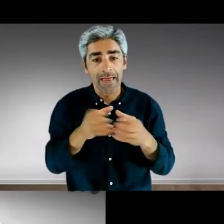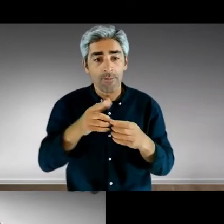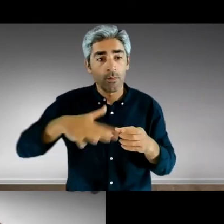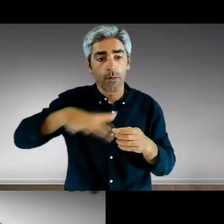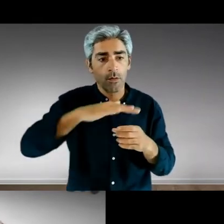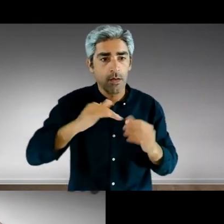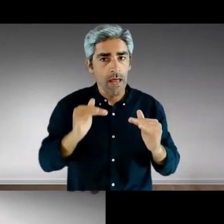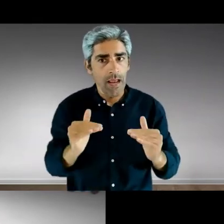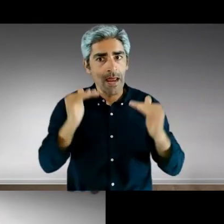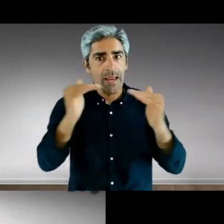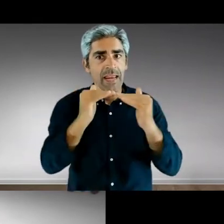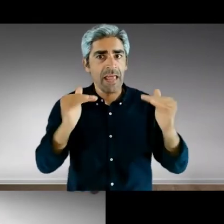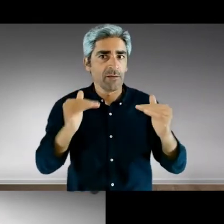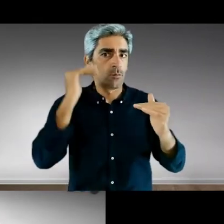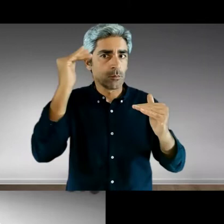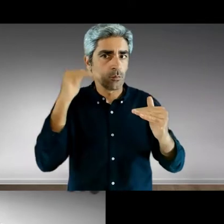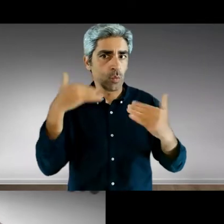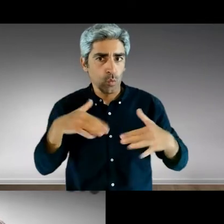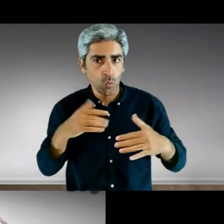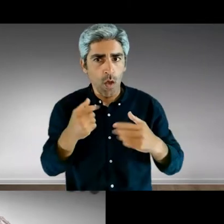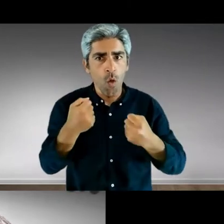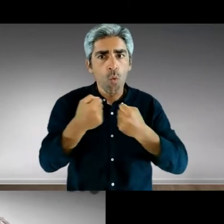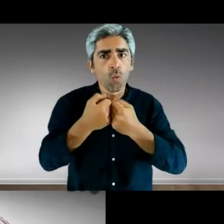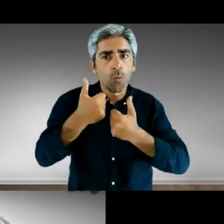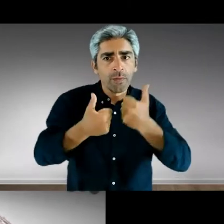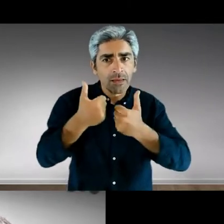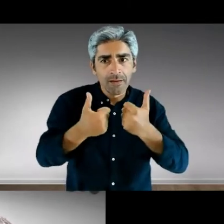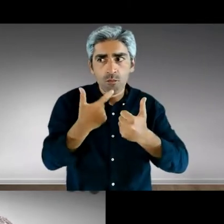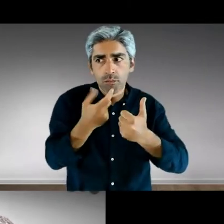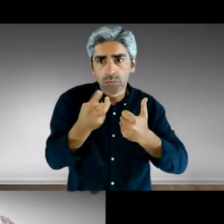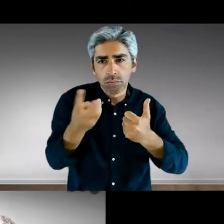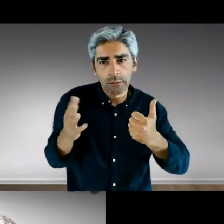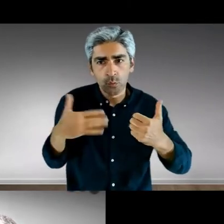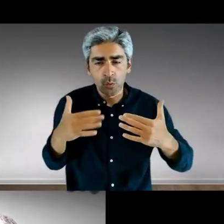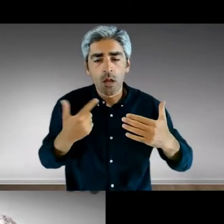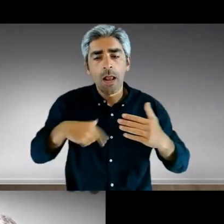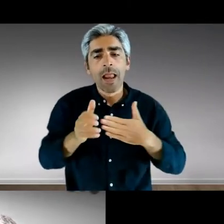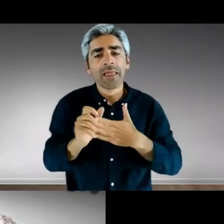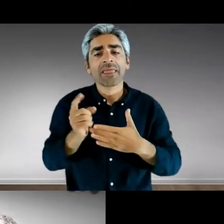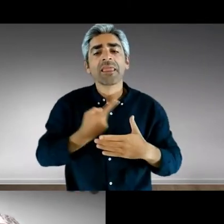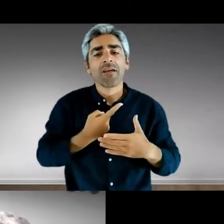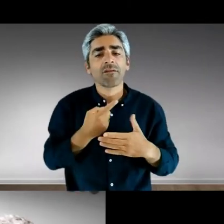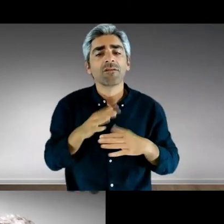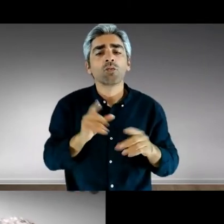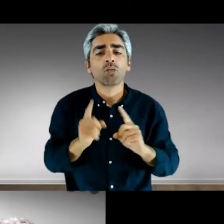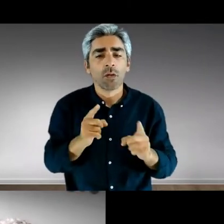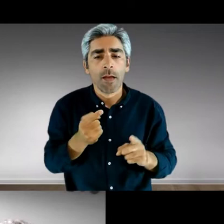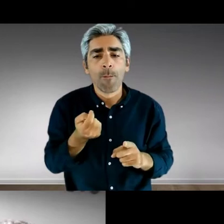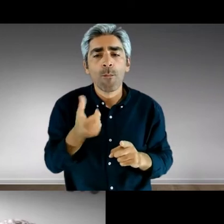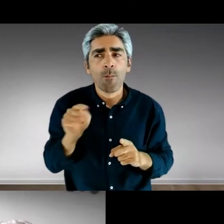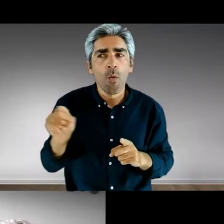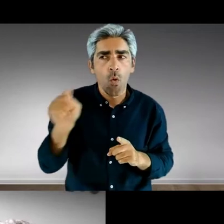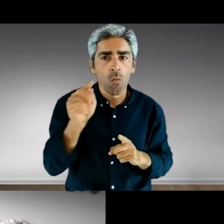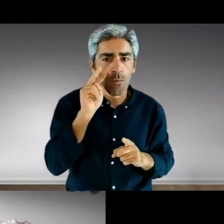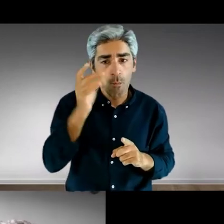alto rendimento e num contexto altamente competitivo. O líder deve fazer uma coisa que, na minha opinião, faz poucas vezes, e quando